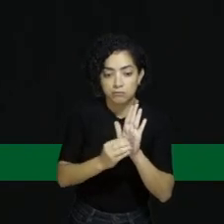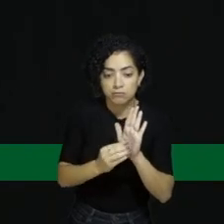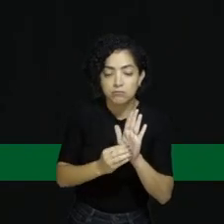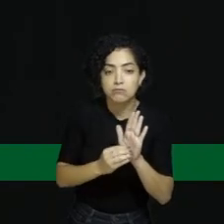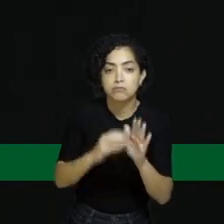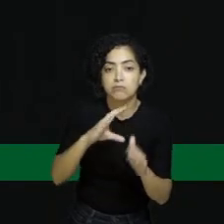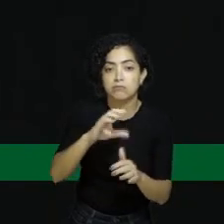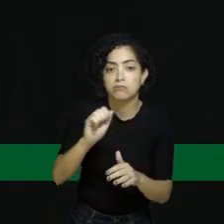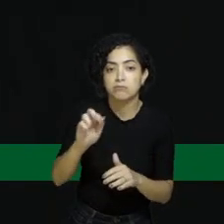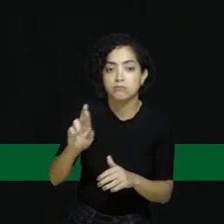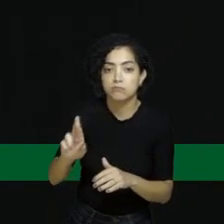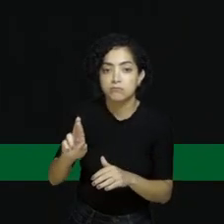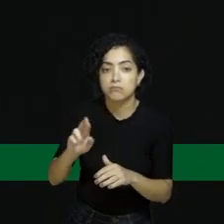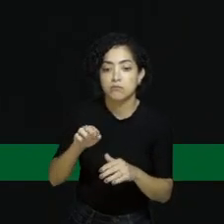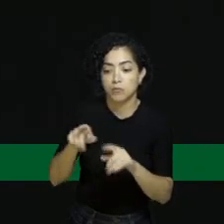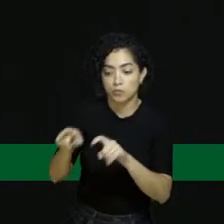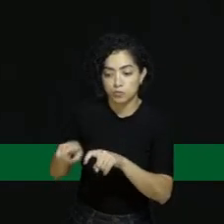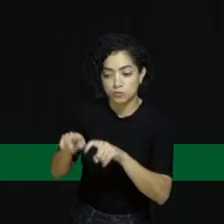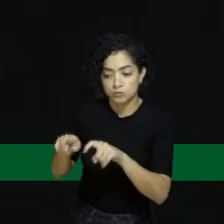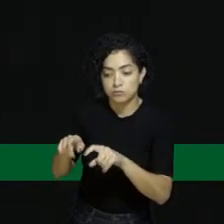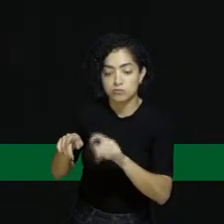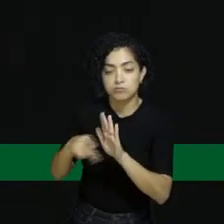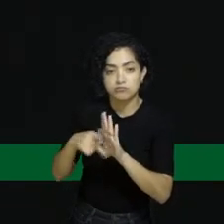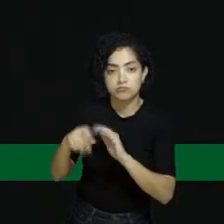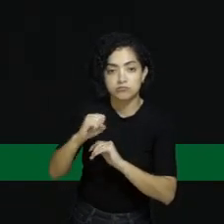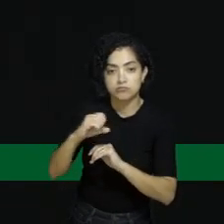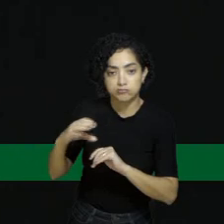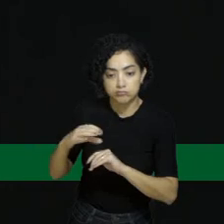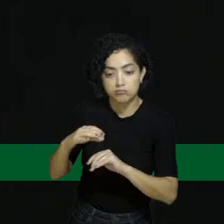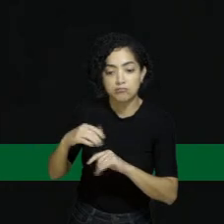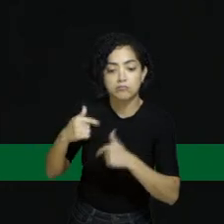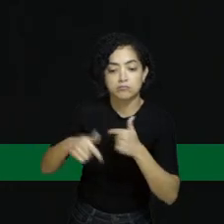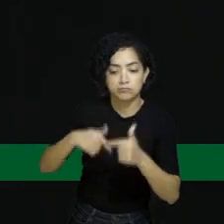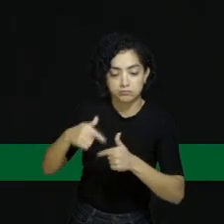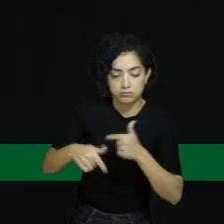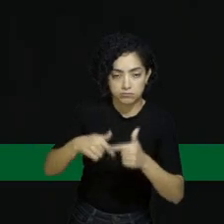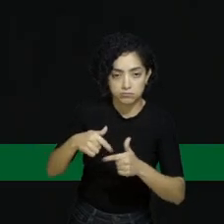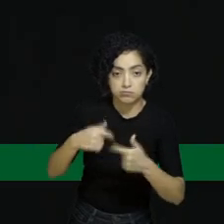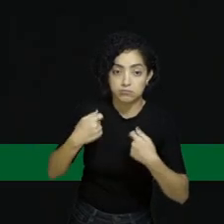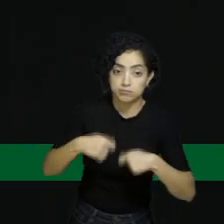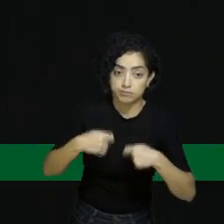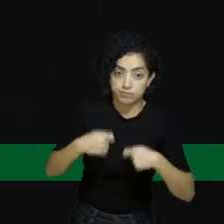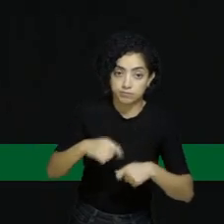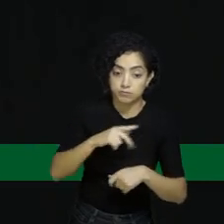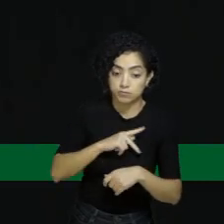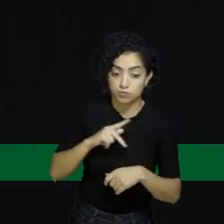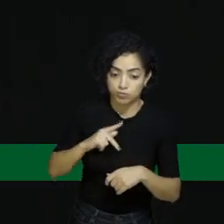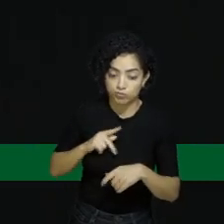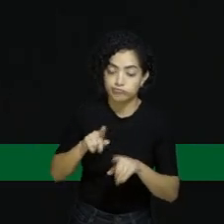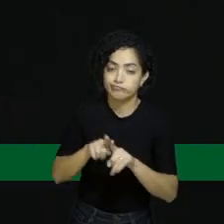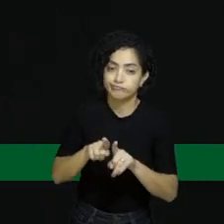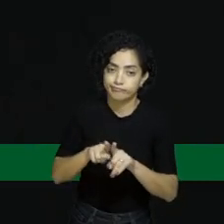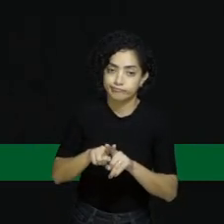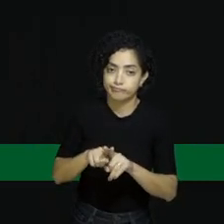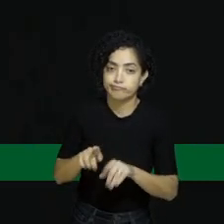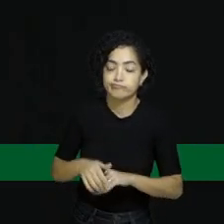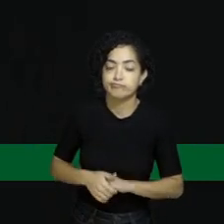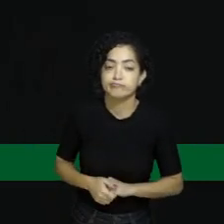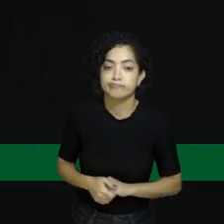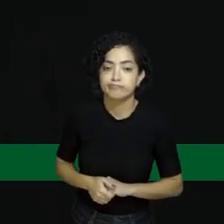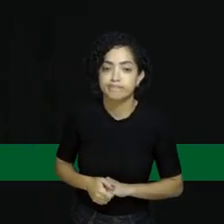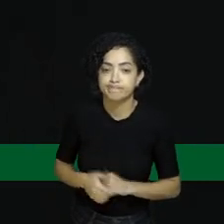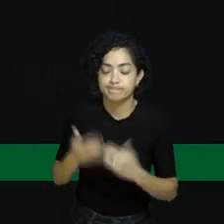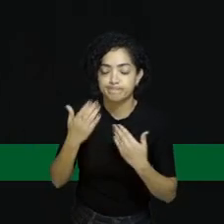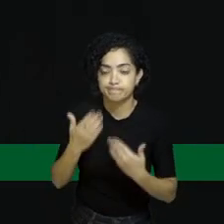Os agricultores catarinenses estão fazendo a sua parte. É preciso que o poder público também faça o seu. Obrigado,